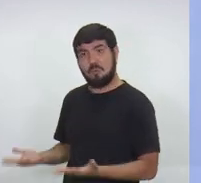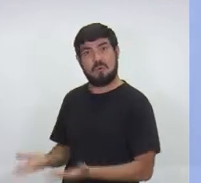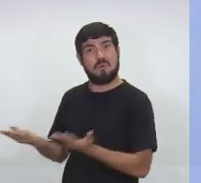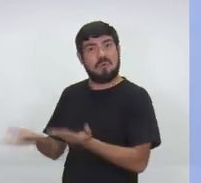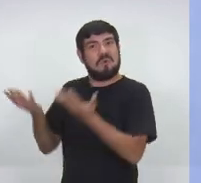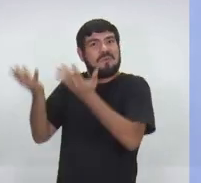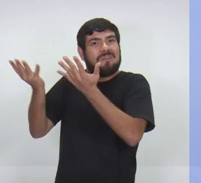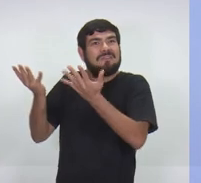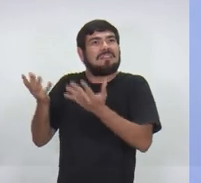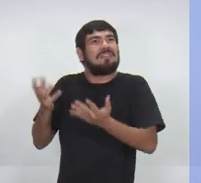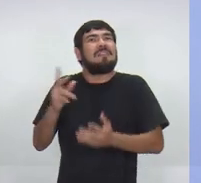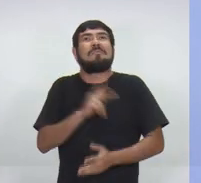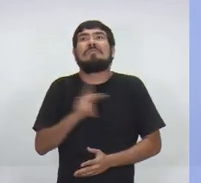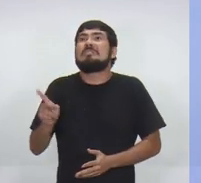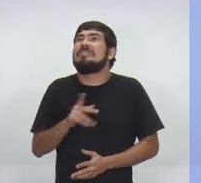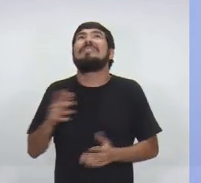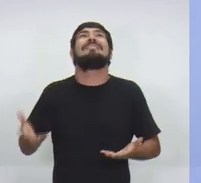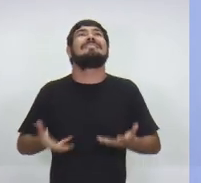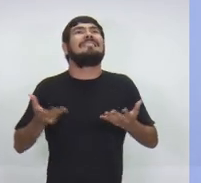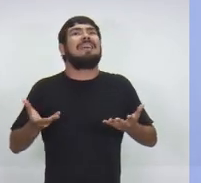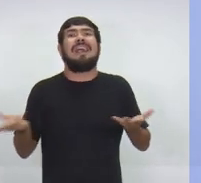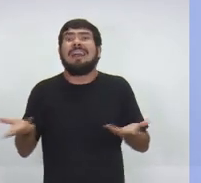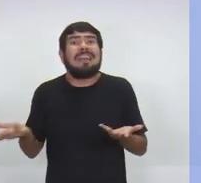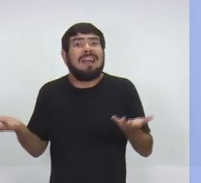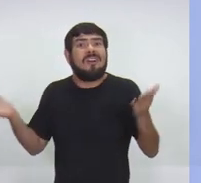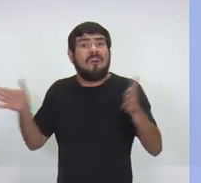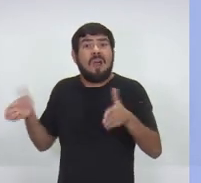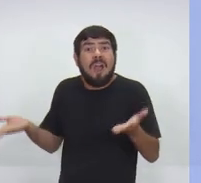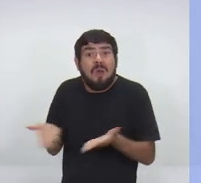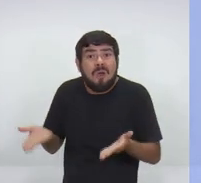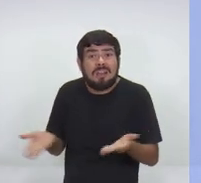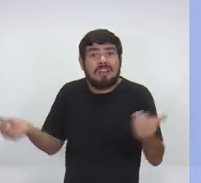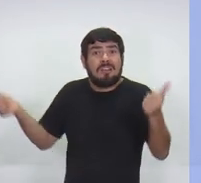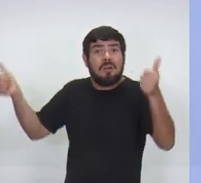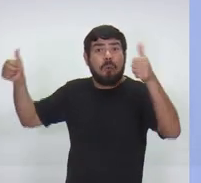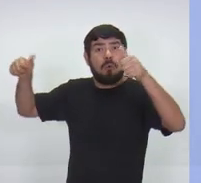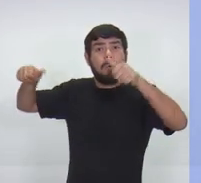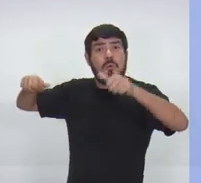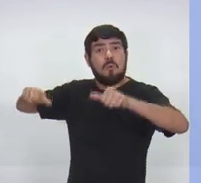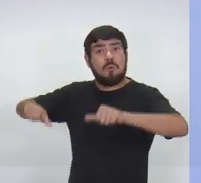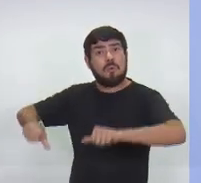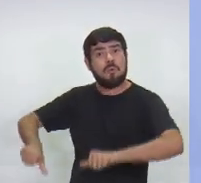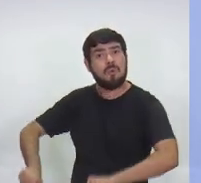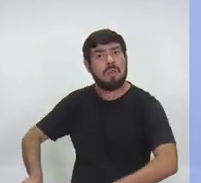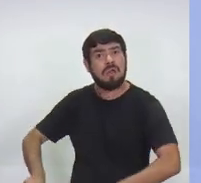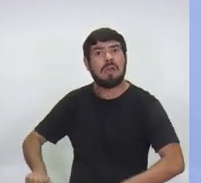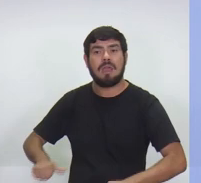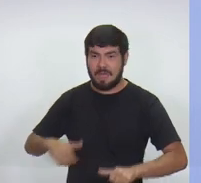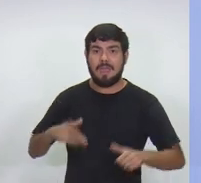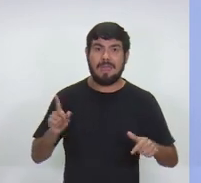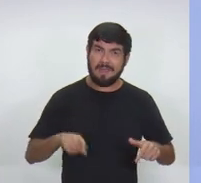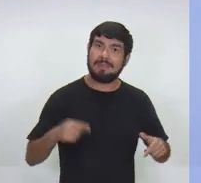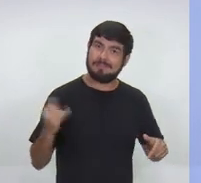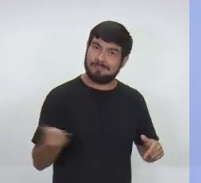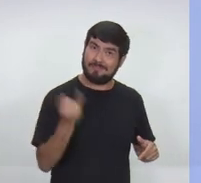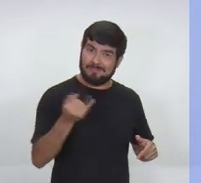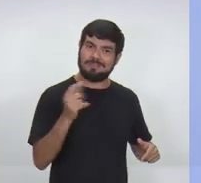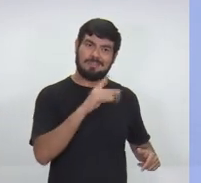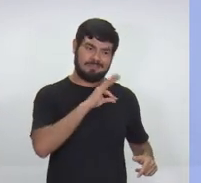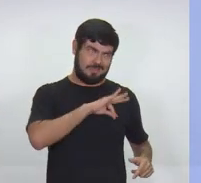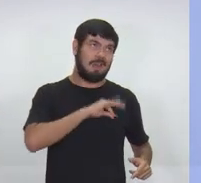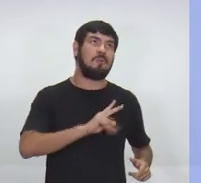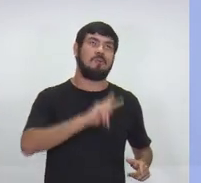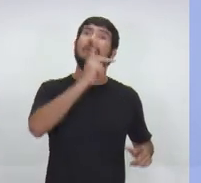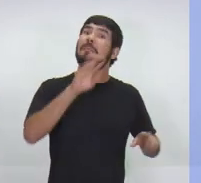alunos foram acabando com isso a valorização do salário importante mas a valorização profissional dele é muito mais importante e